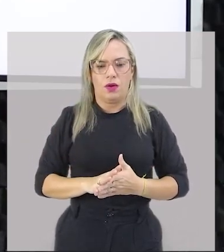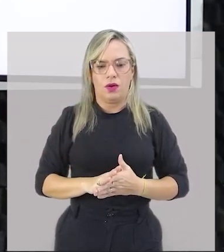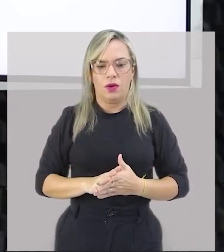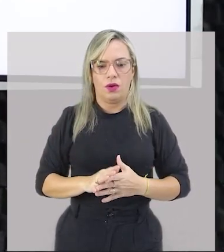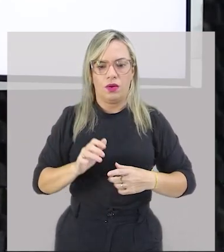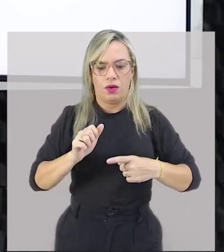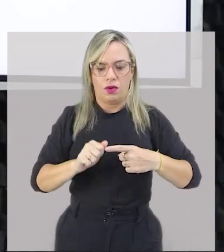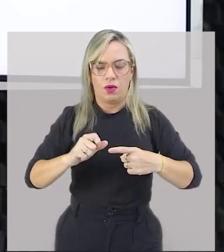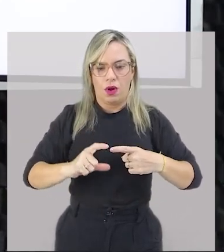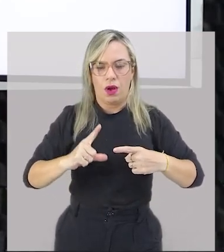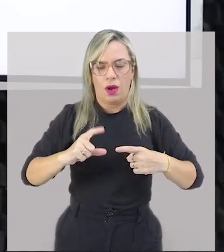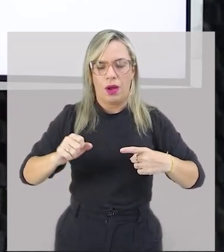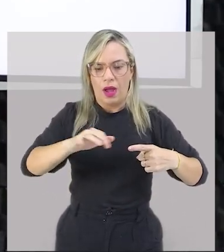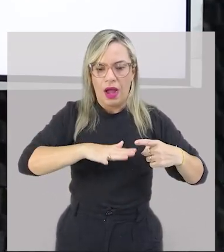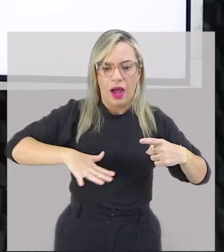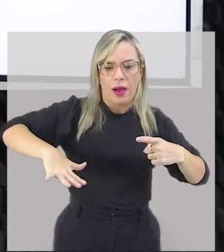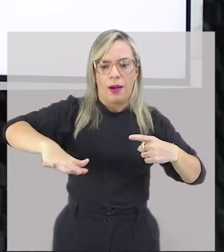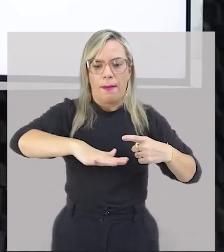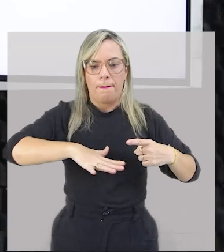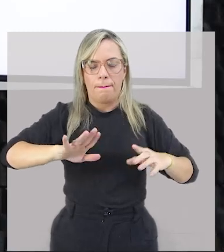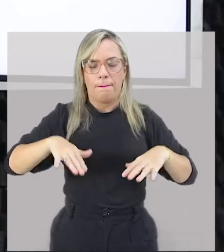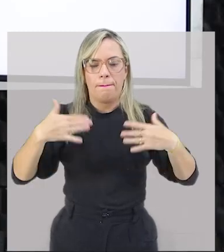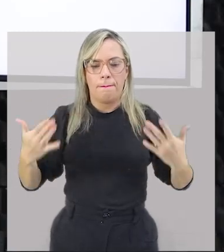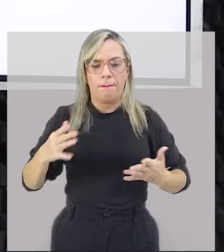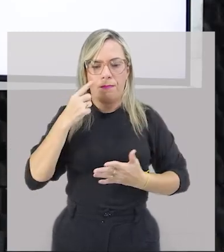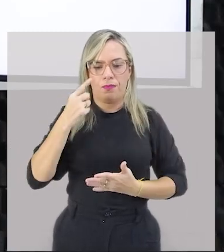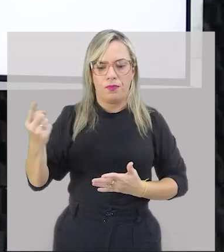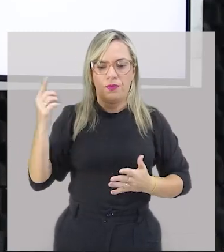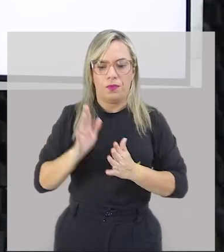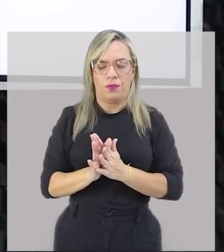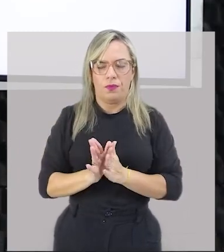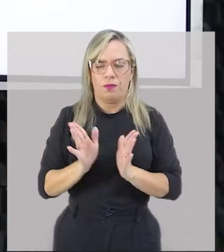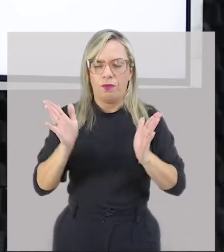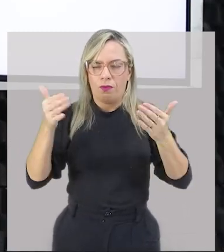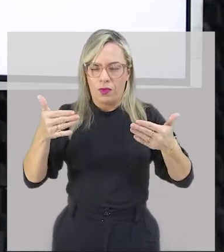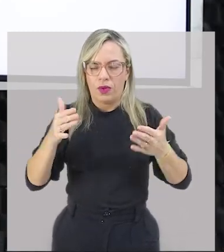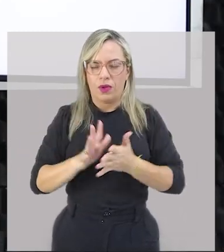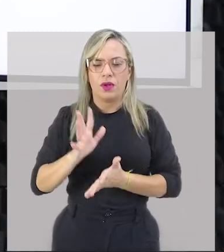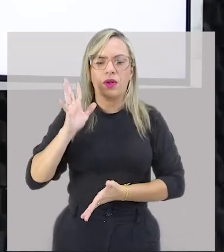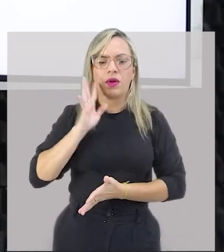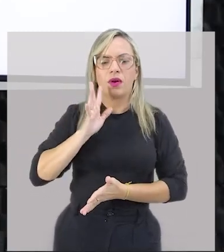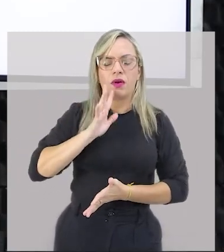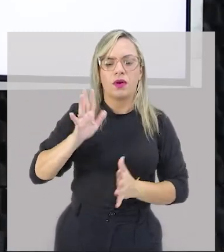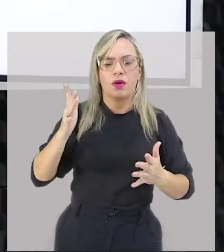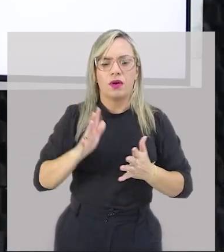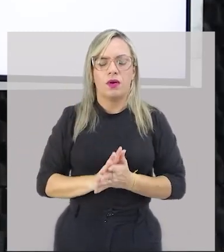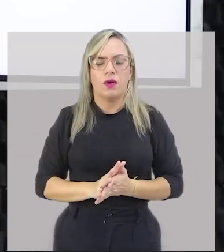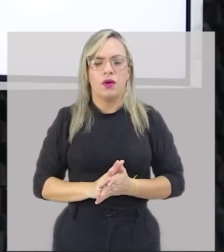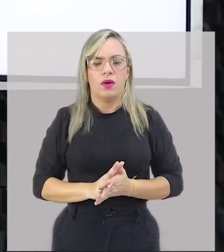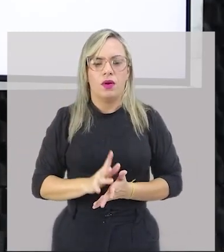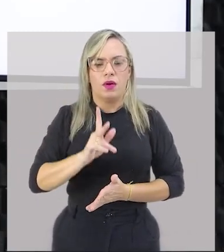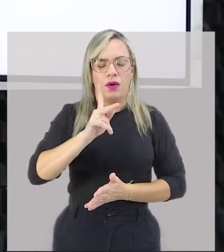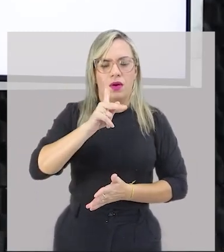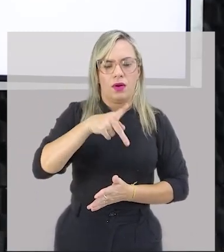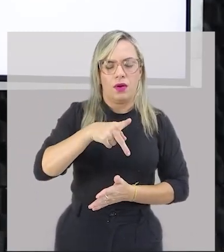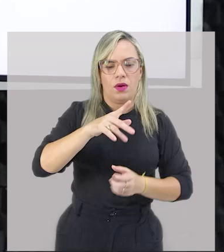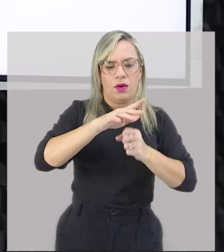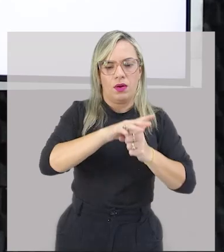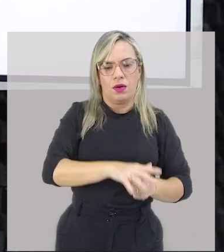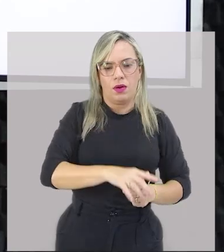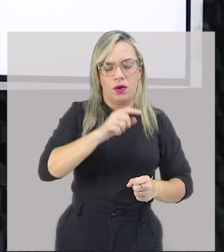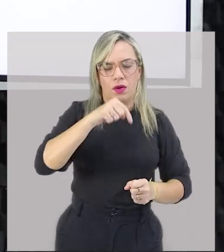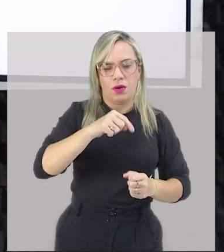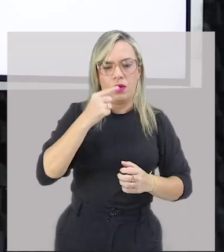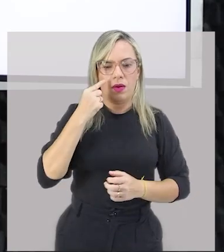área. Gente, olha só que legal. A pressão vai ser